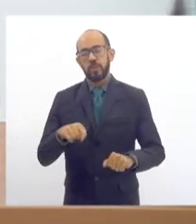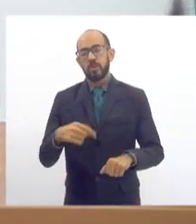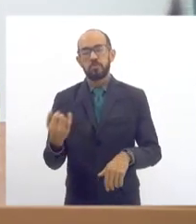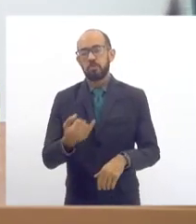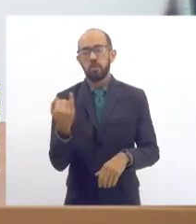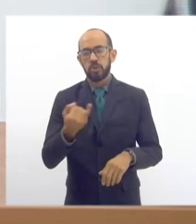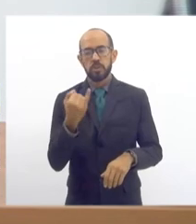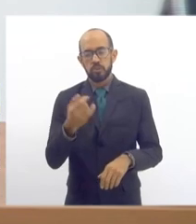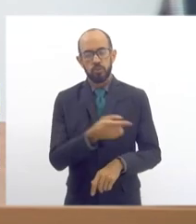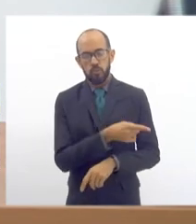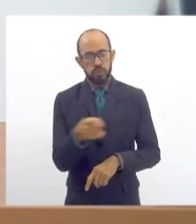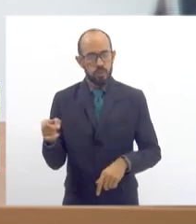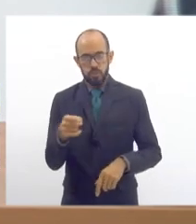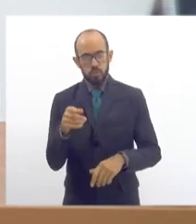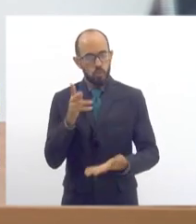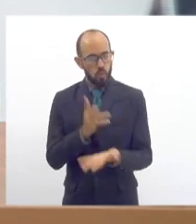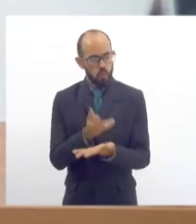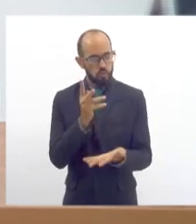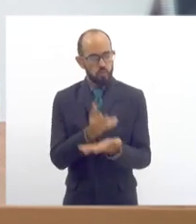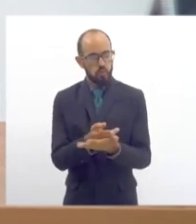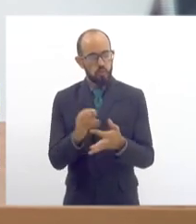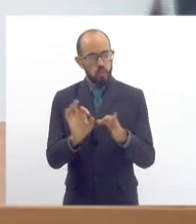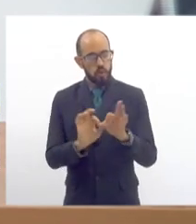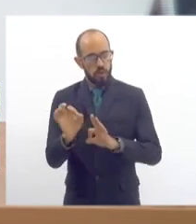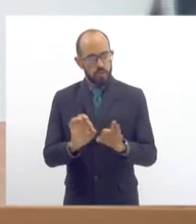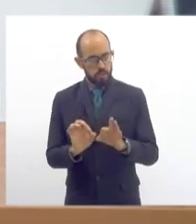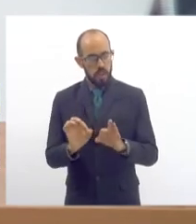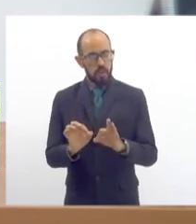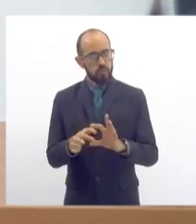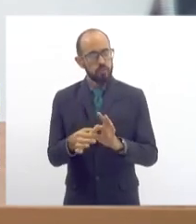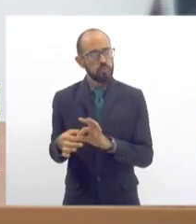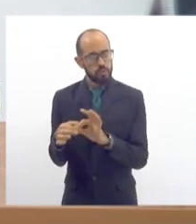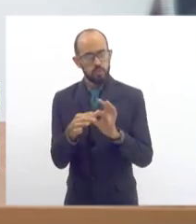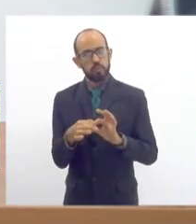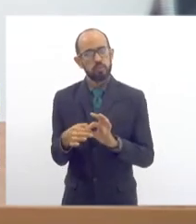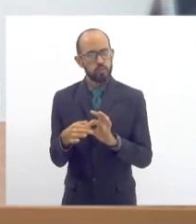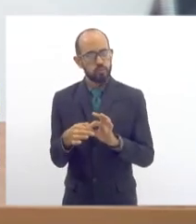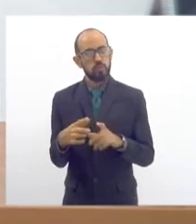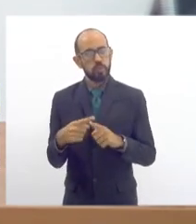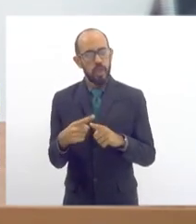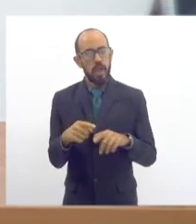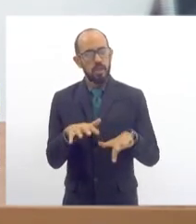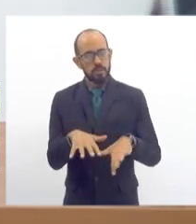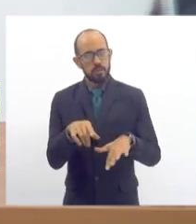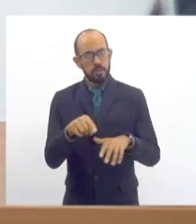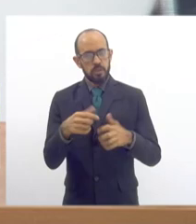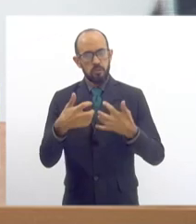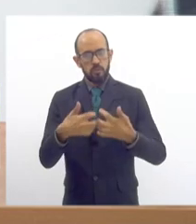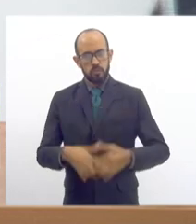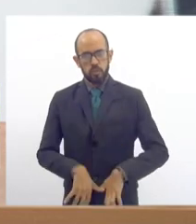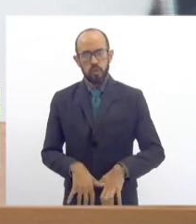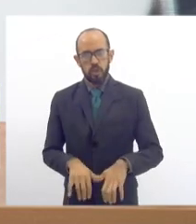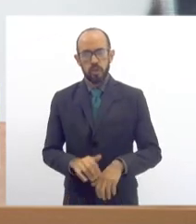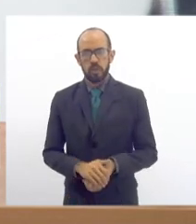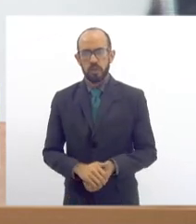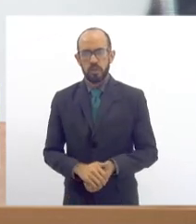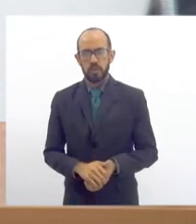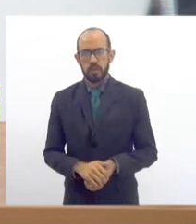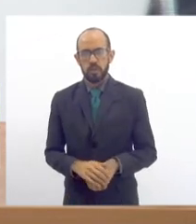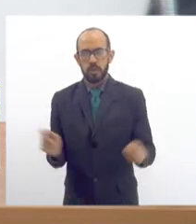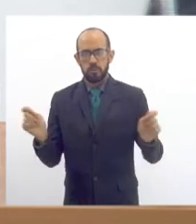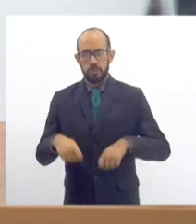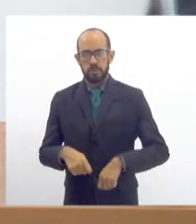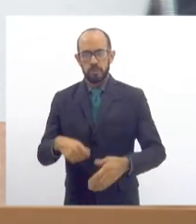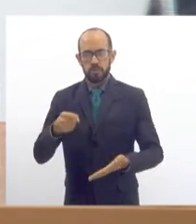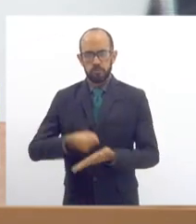vocês continuem organizados, mobilizados, porque é assim que as coisas funcionam, não é? coisas funcionam em função da capacidade de pressão,